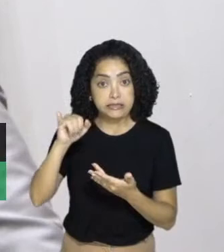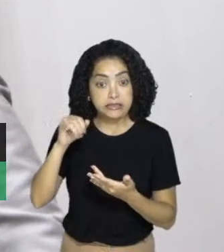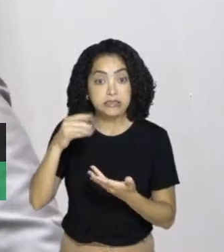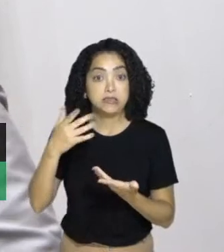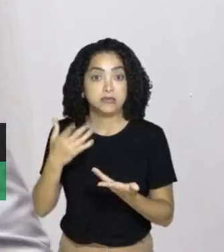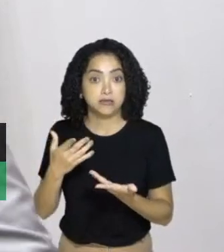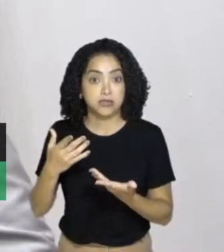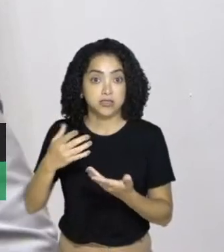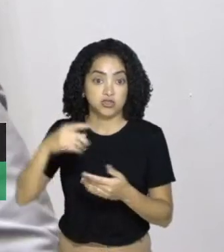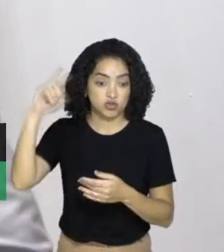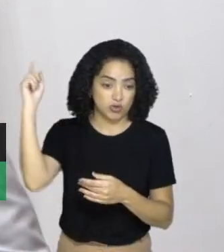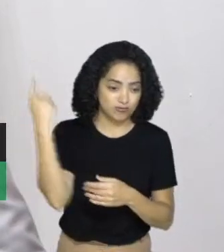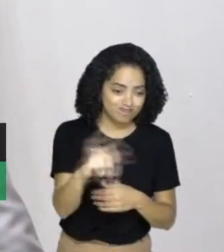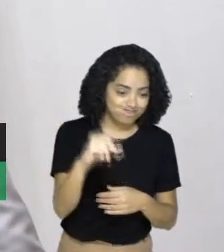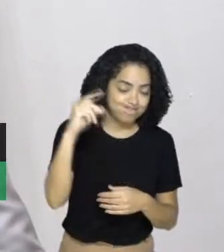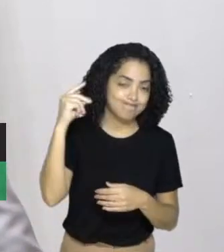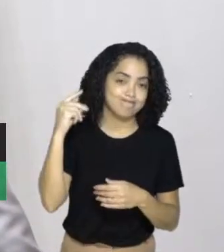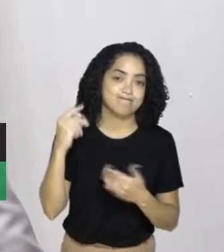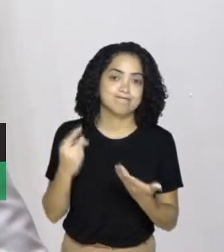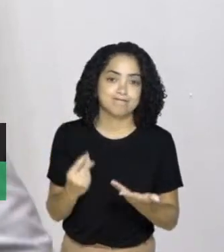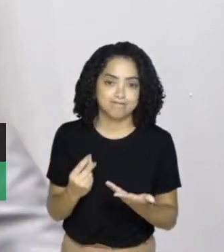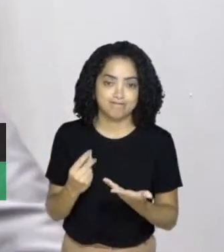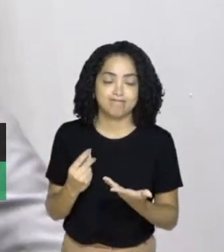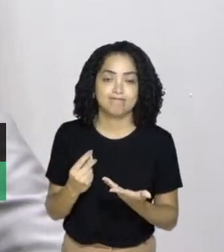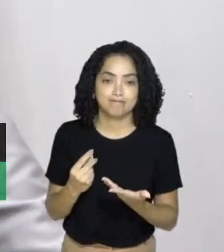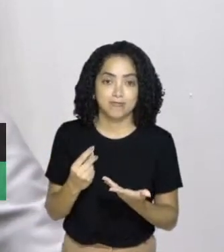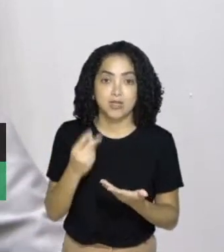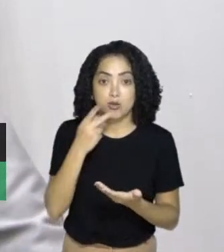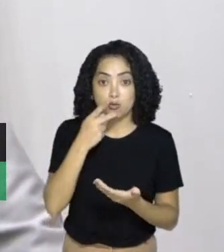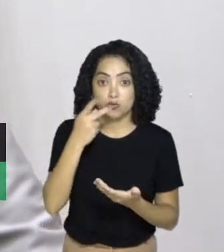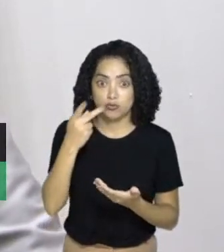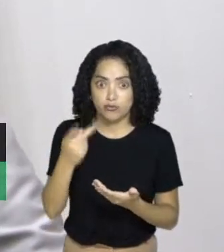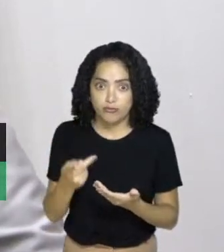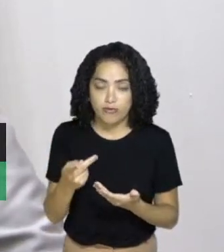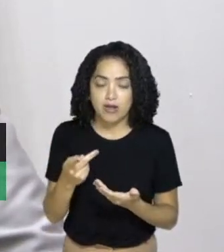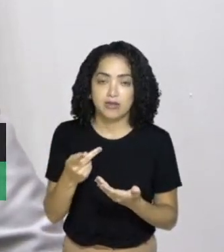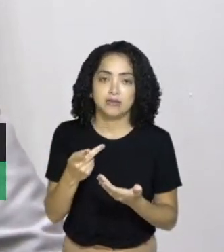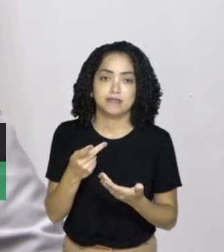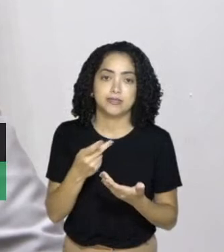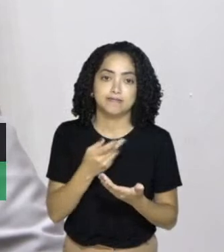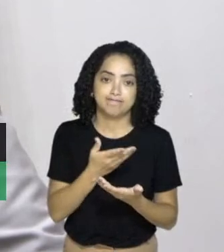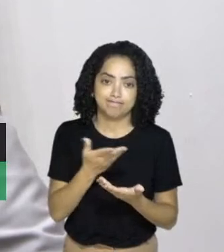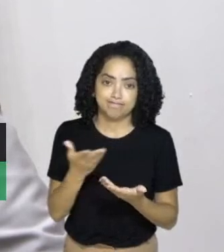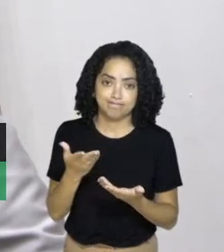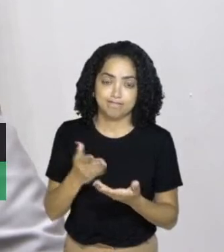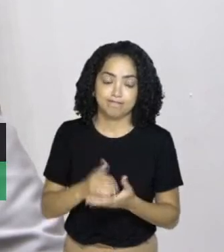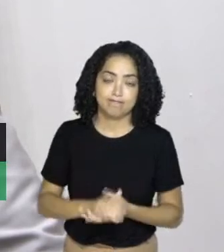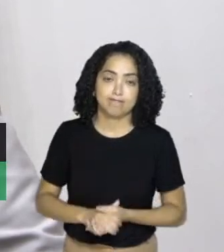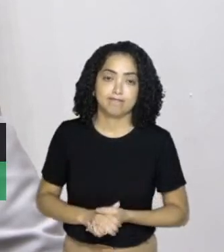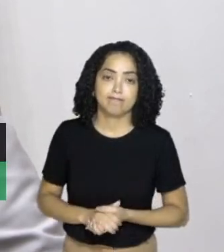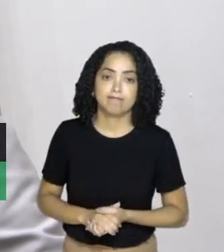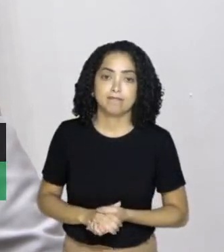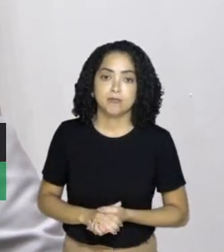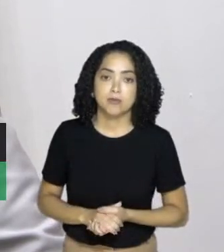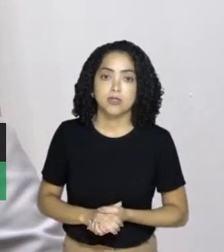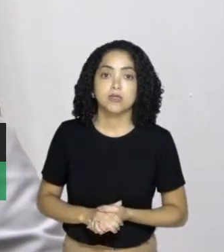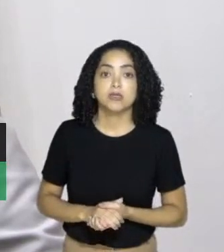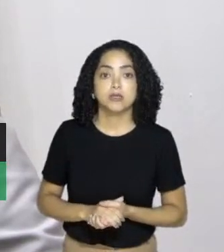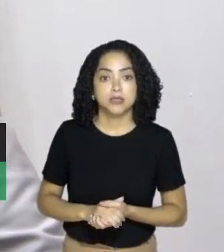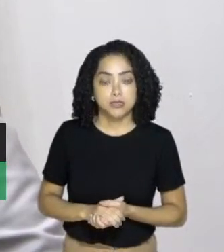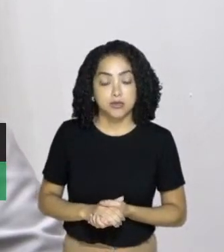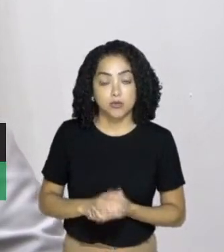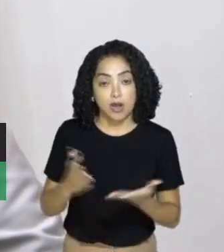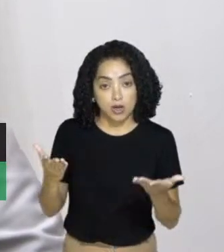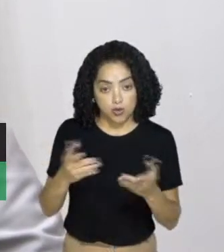jogado um raio na tua cabeça quando tu fala uma besteira dessas. Então, nesse mês da mulher,